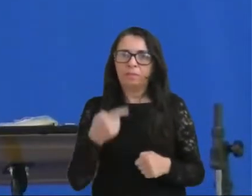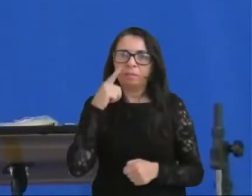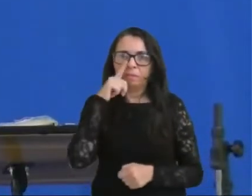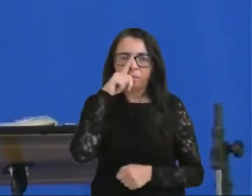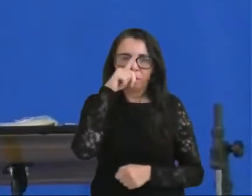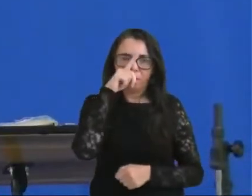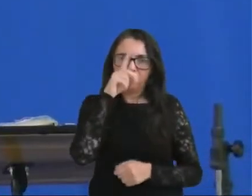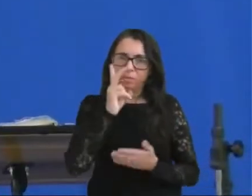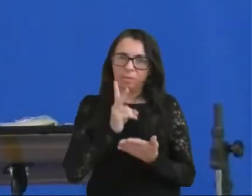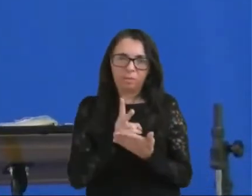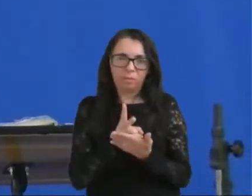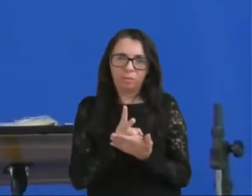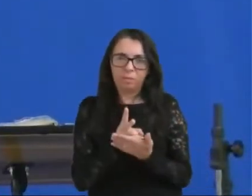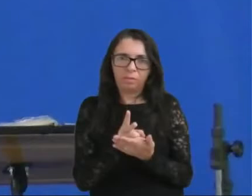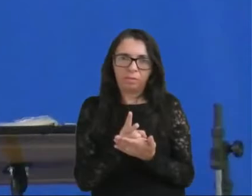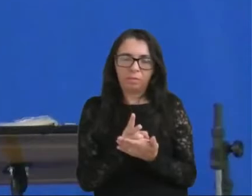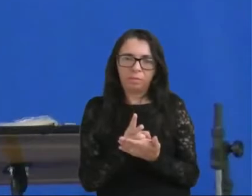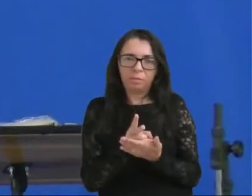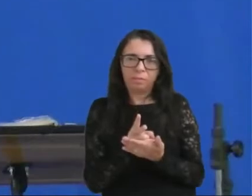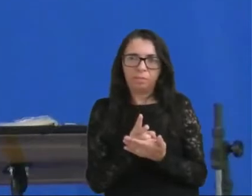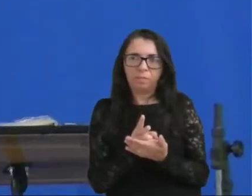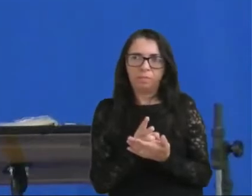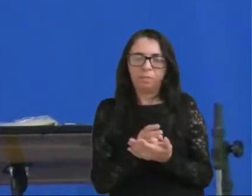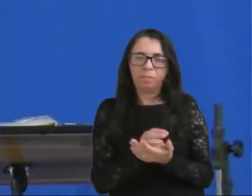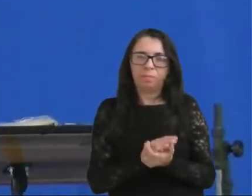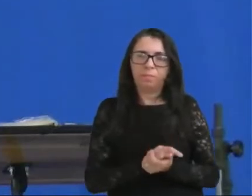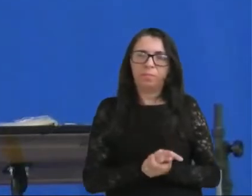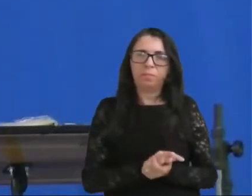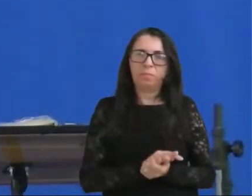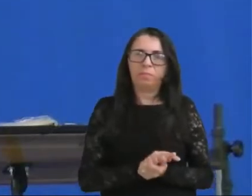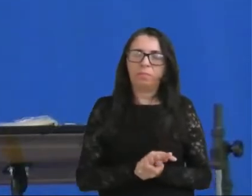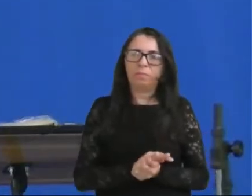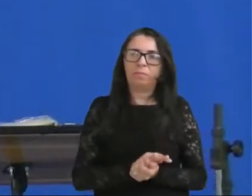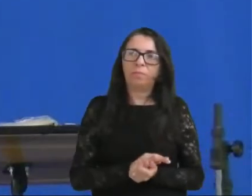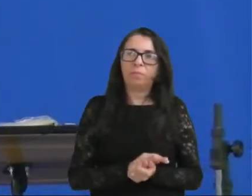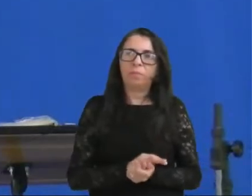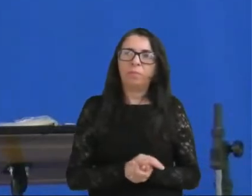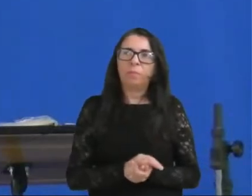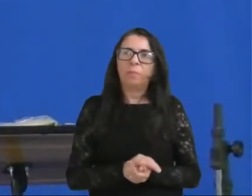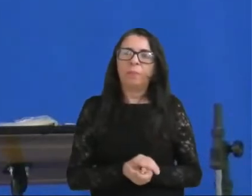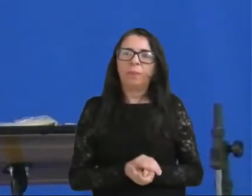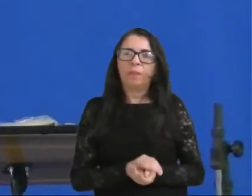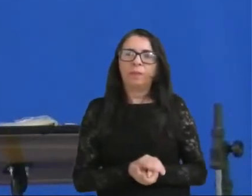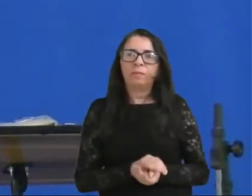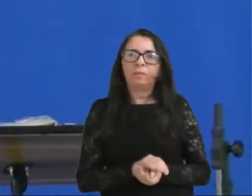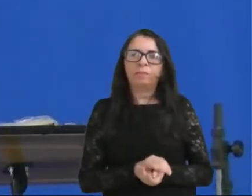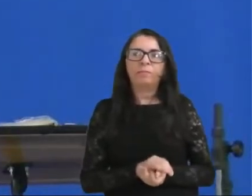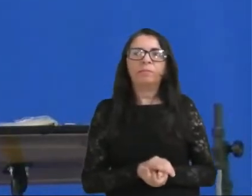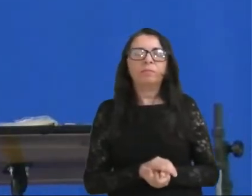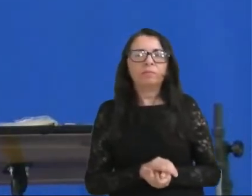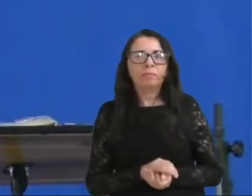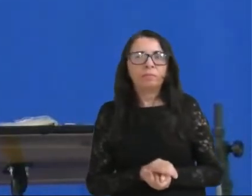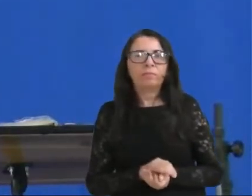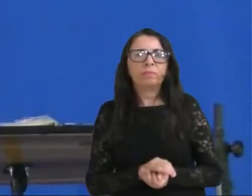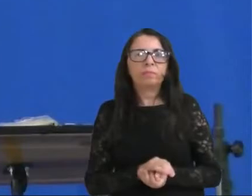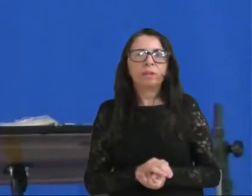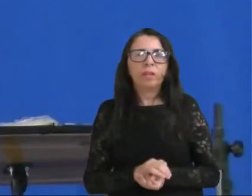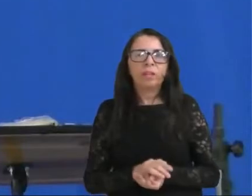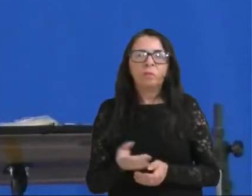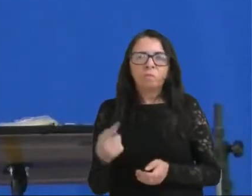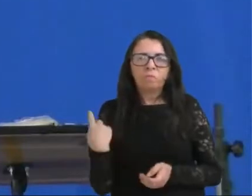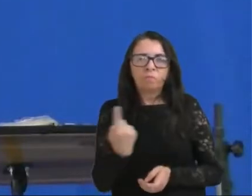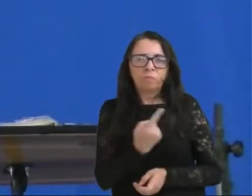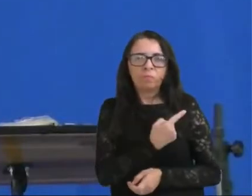hostilizando-se mutuamente. Ela cuidava de todas as coisas, ela lutava contra todas as advertências